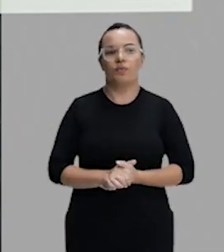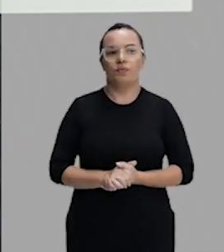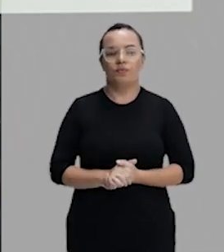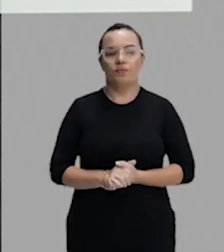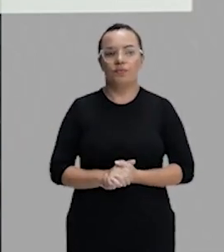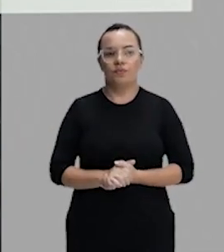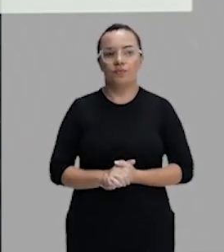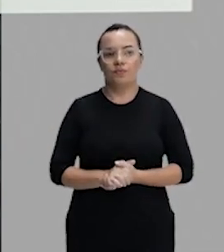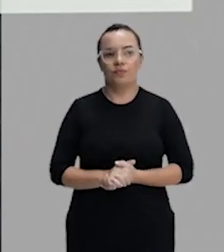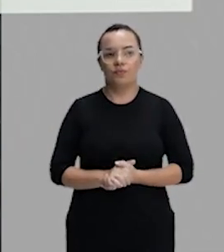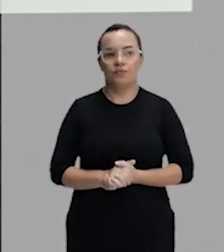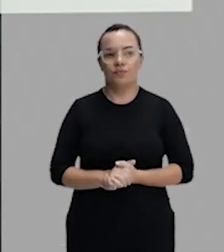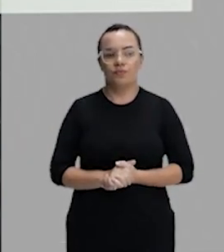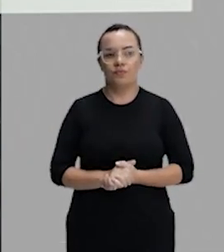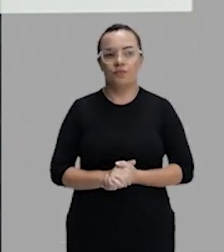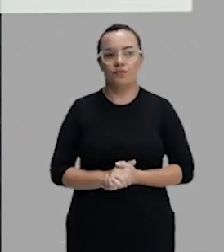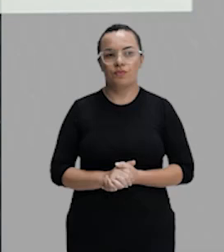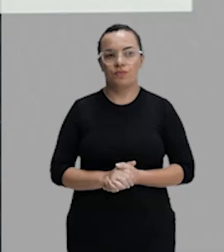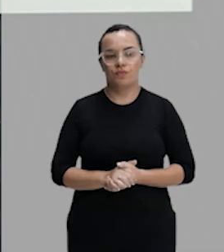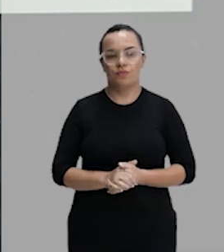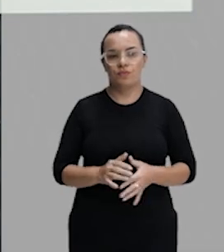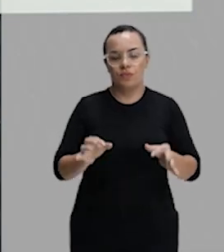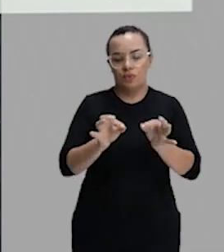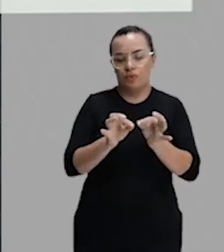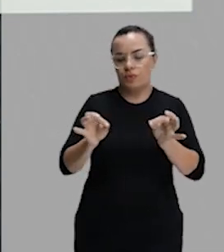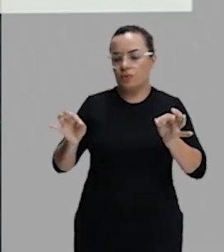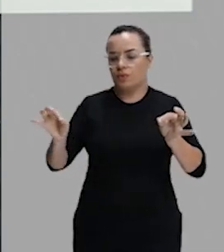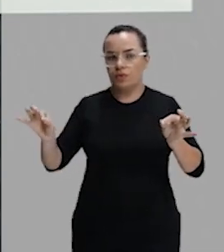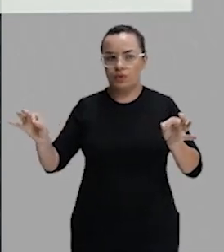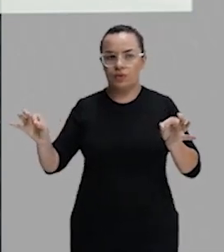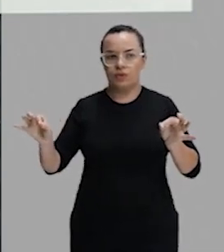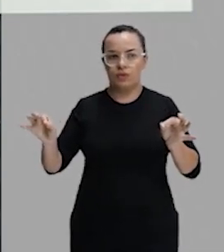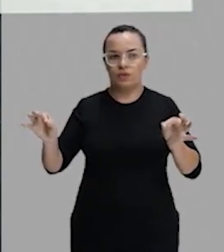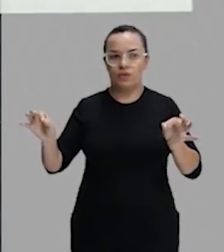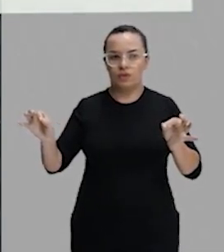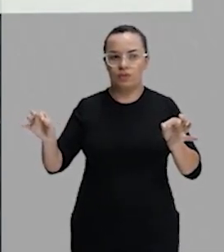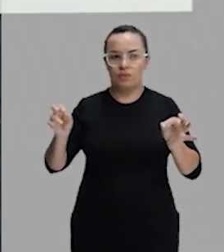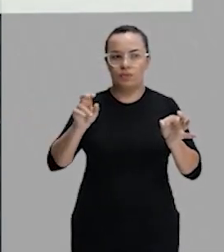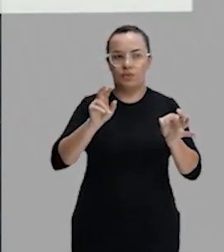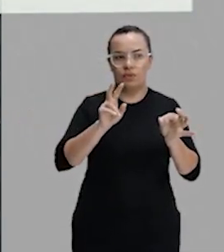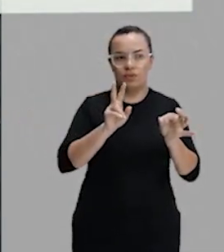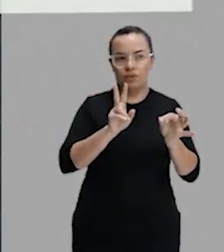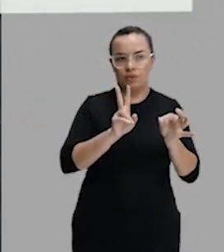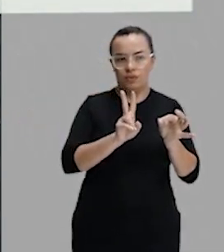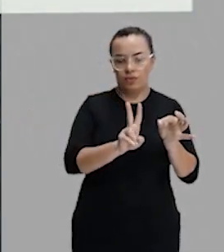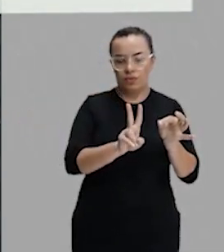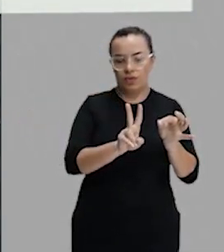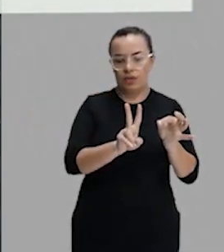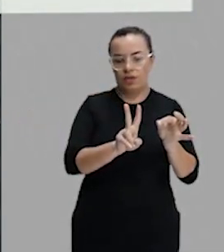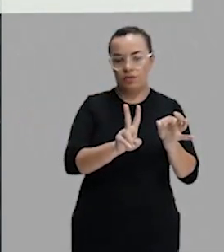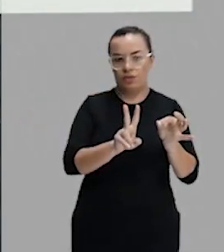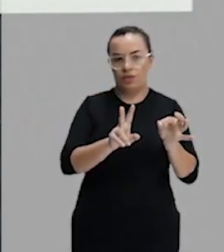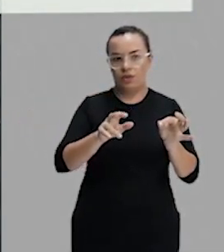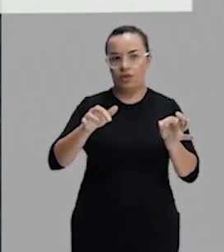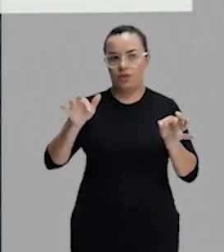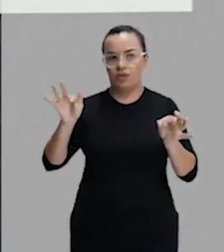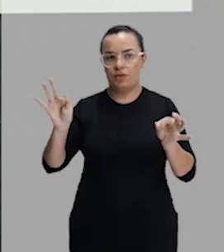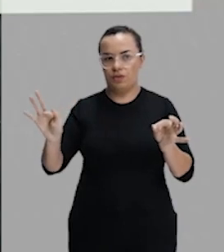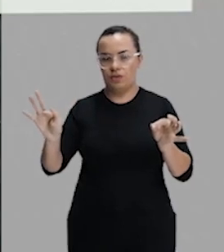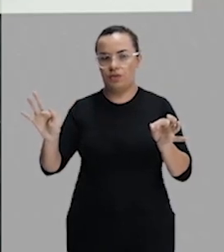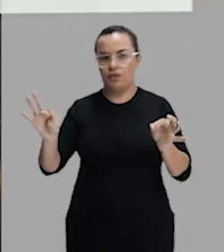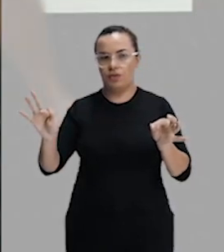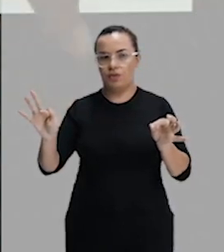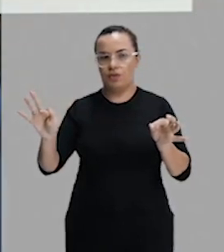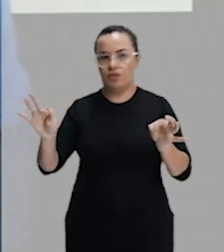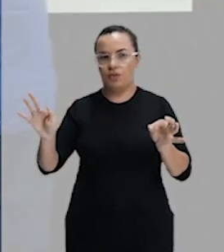passa ponto V e F, que contém o ponto V e o ponto F, ele recebe o